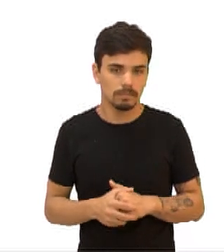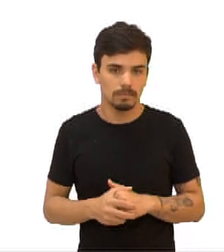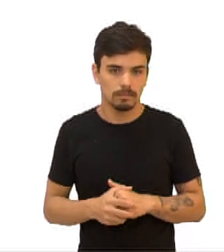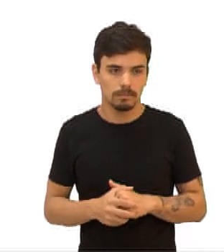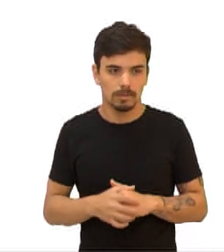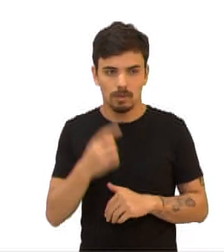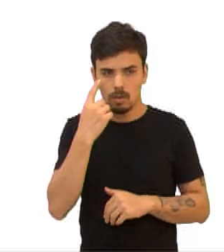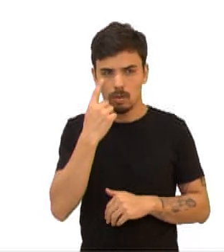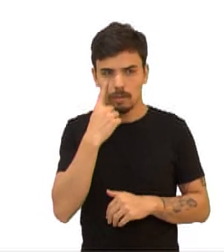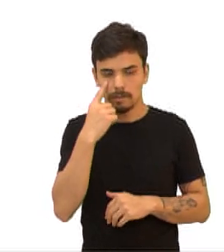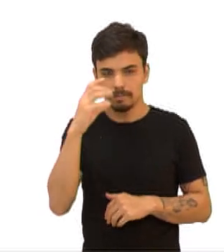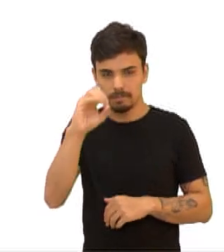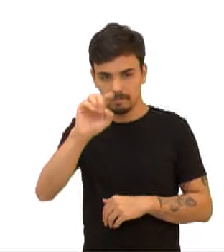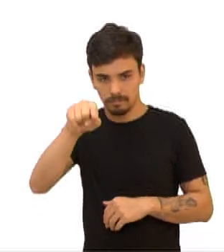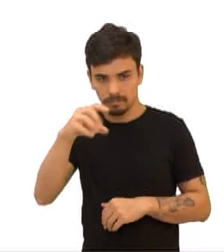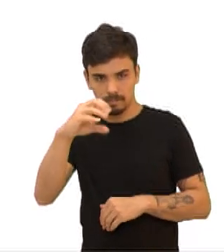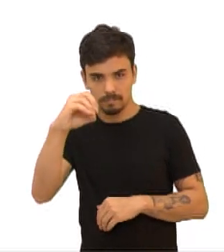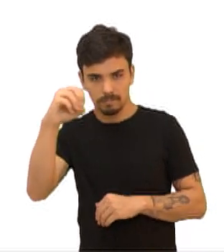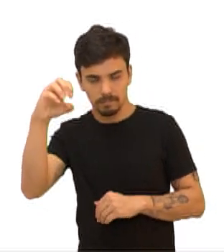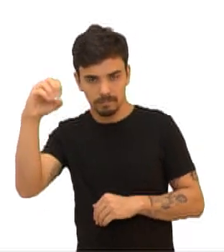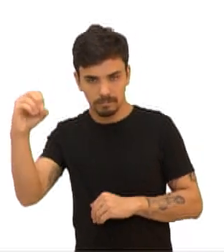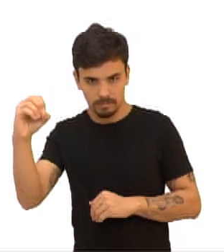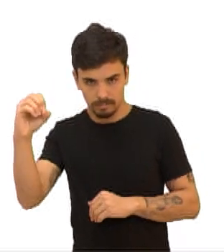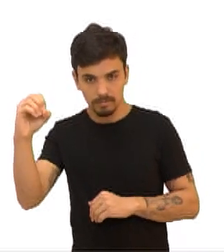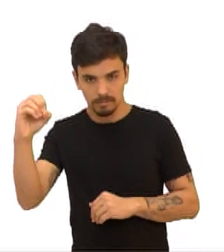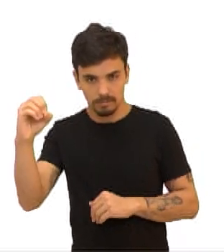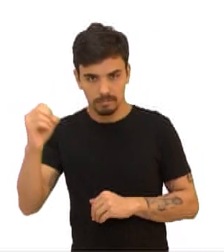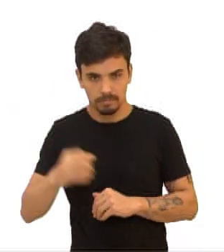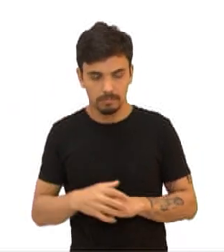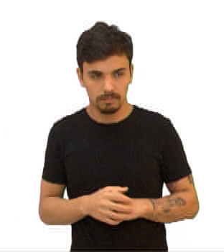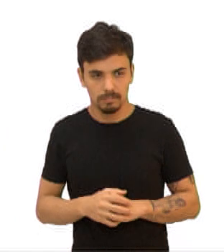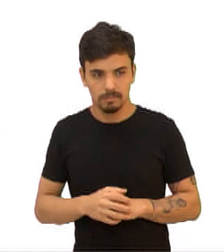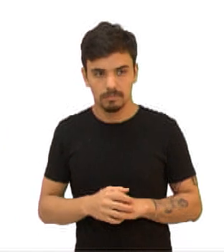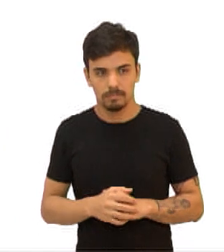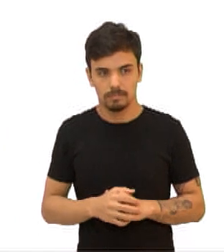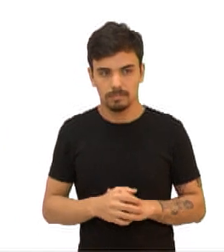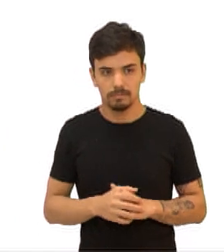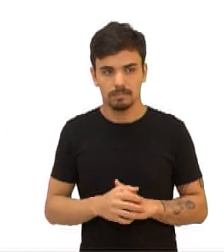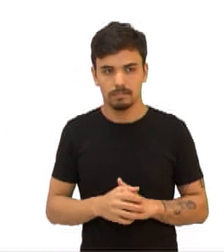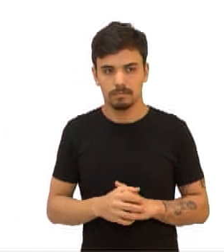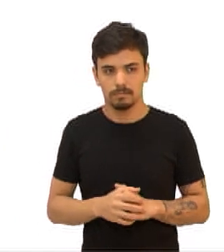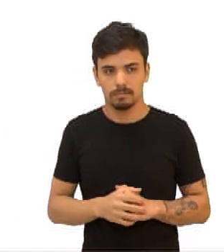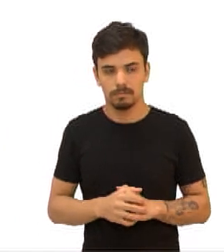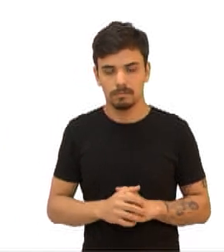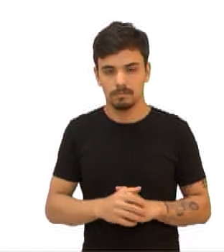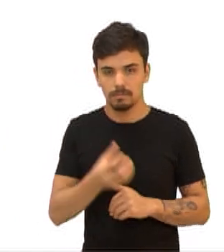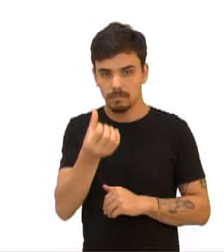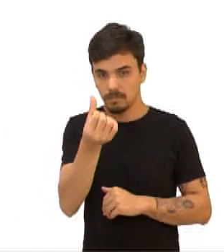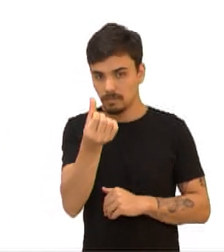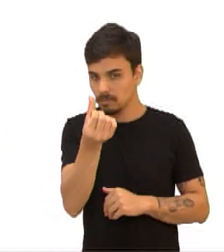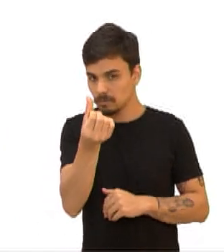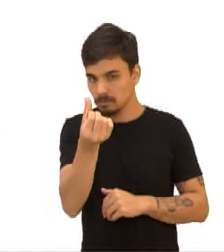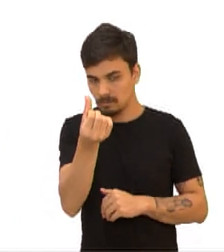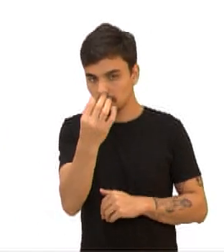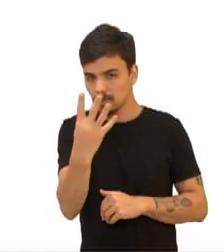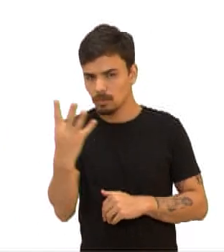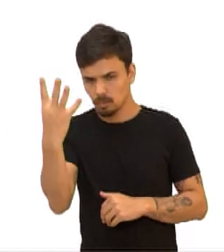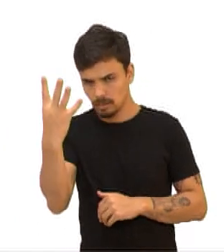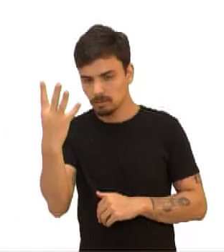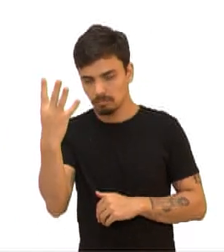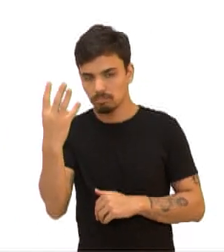1, 2, 3, 4, 5, 6, 670. O 0 está na sexta casa decimal. Então, o 6 está na quarta casa